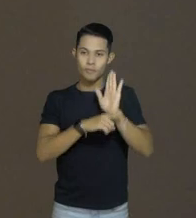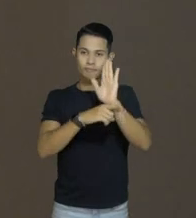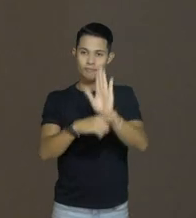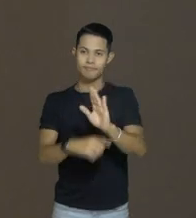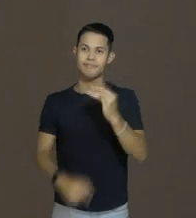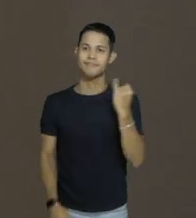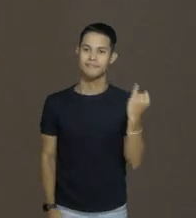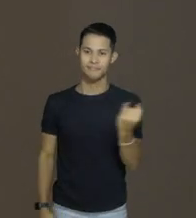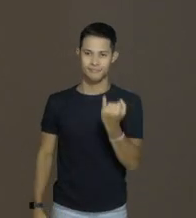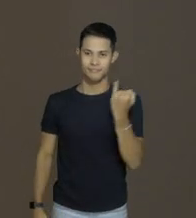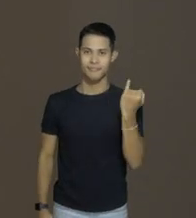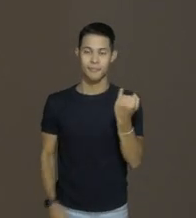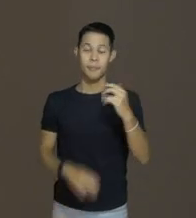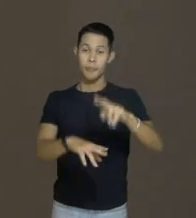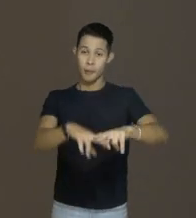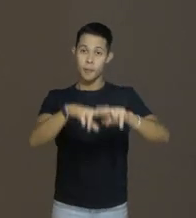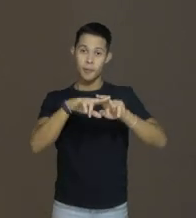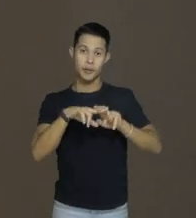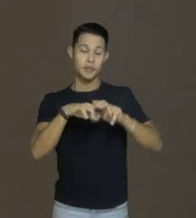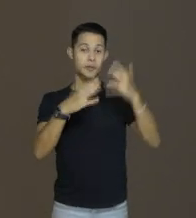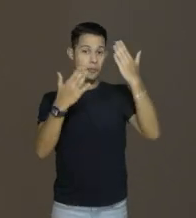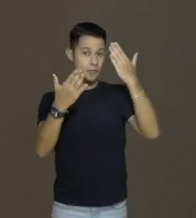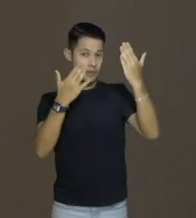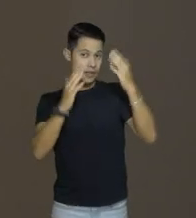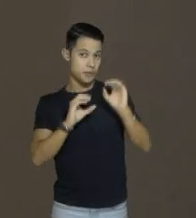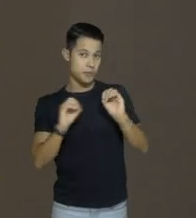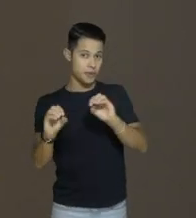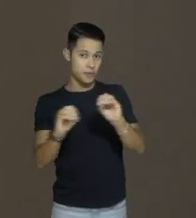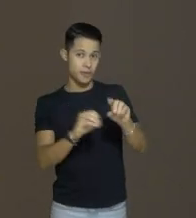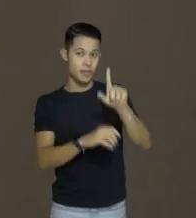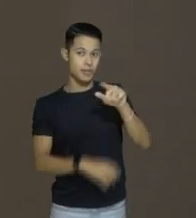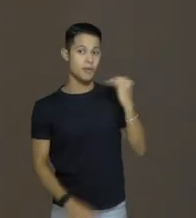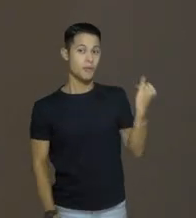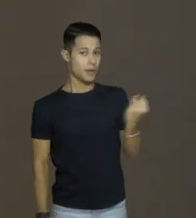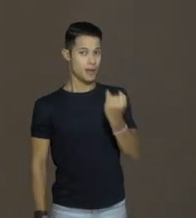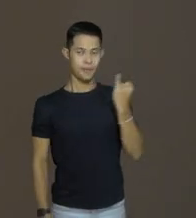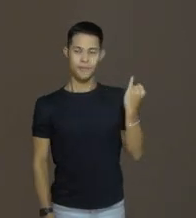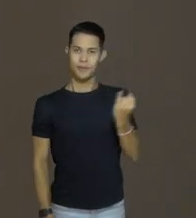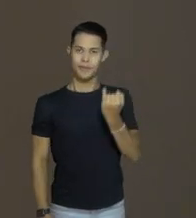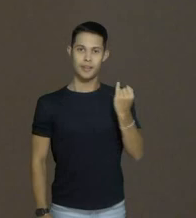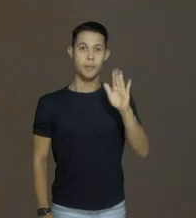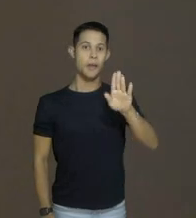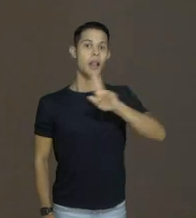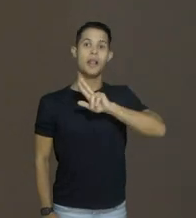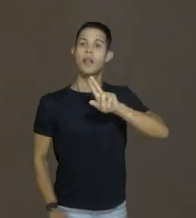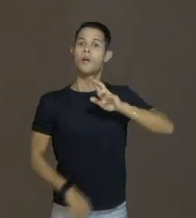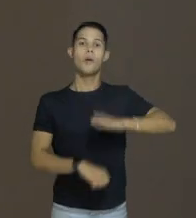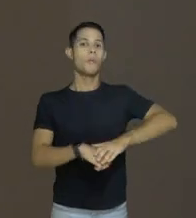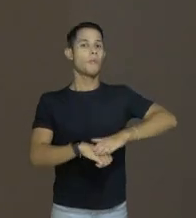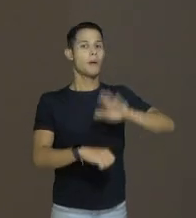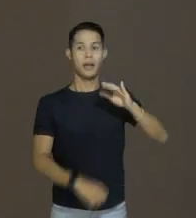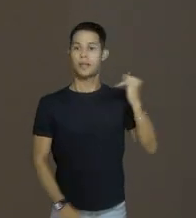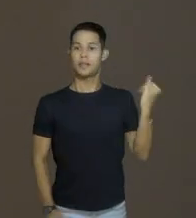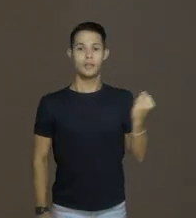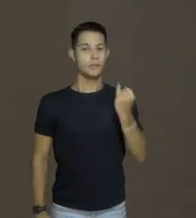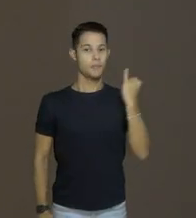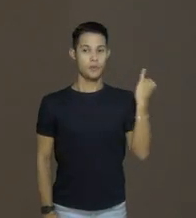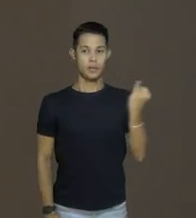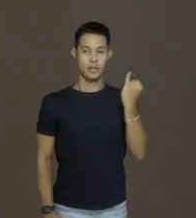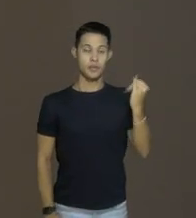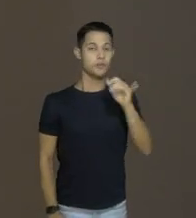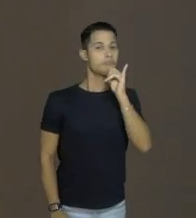a psicoeducação é uma coisa muito importante, mas não é fundamental, vamos dizer, quando a criança entra na primeira